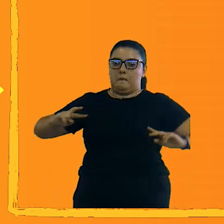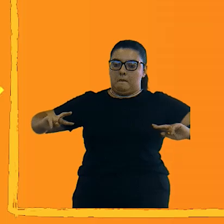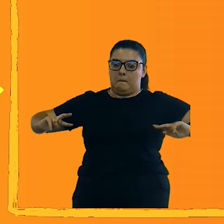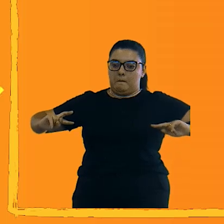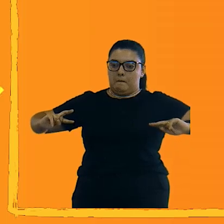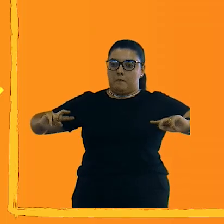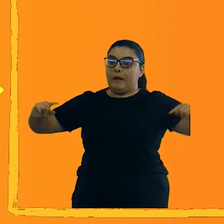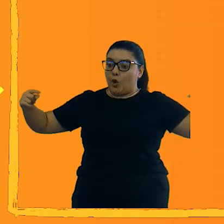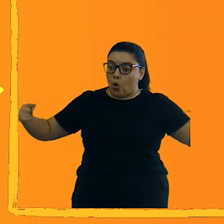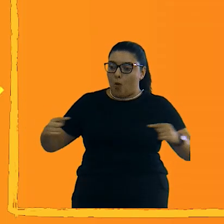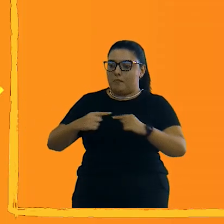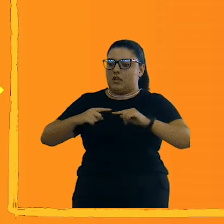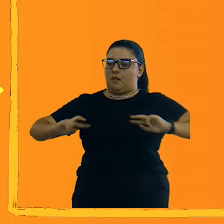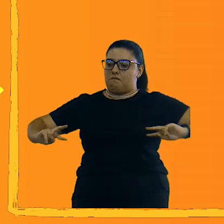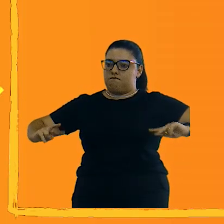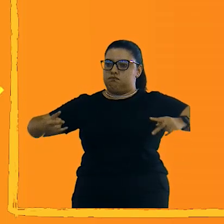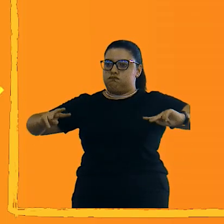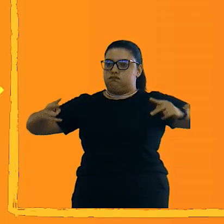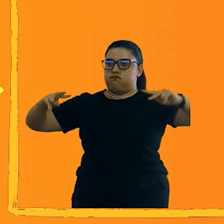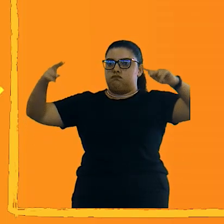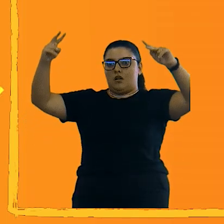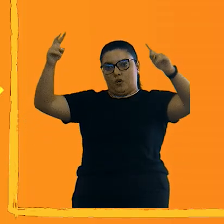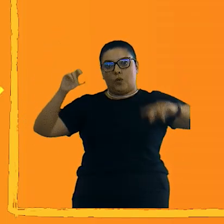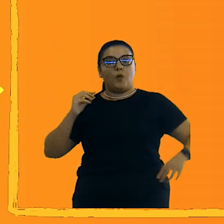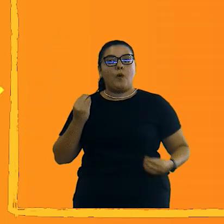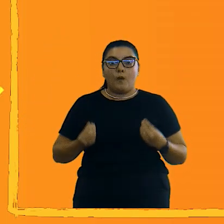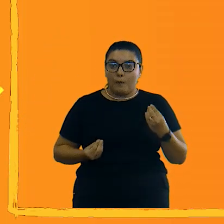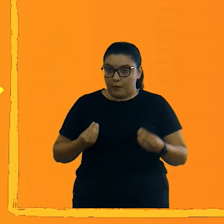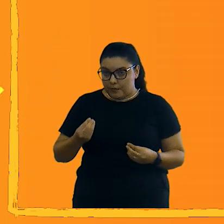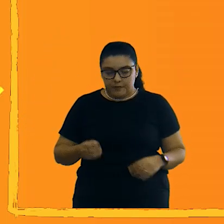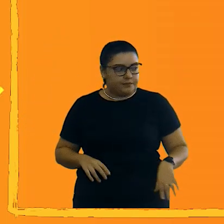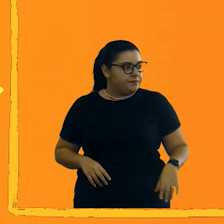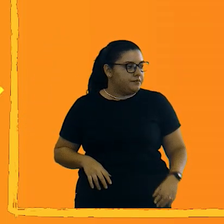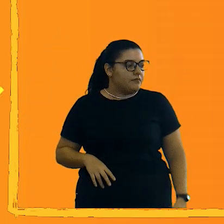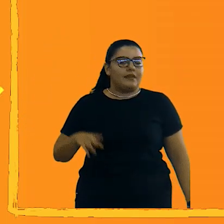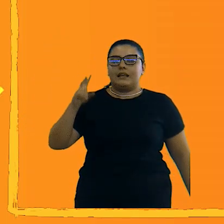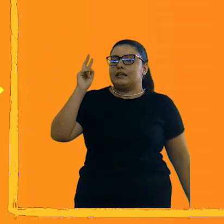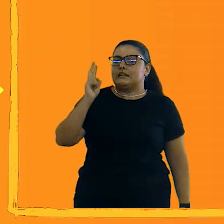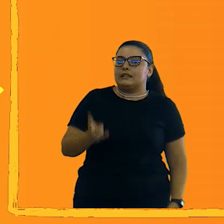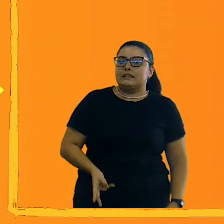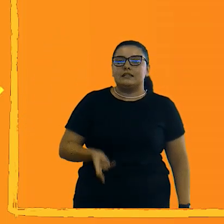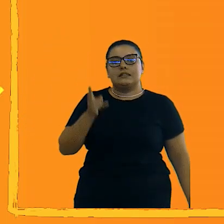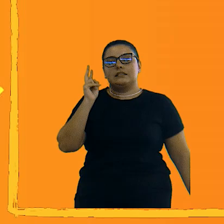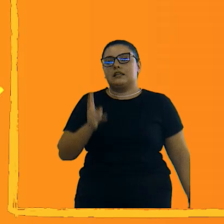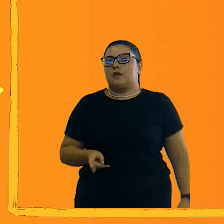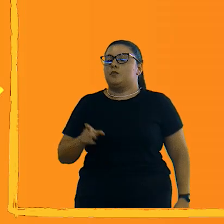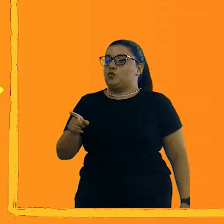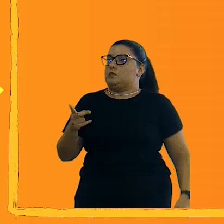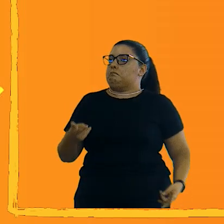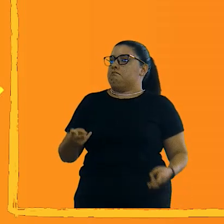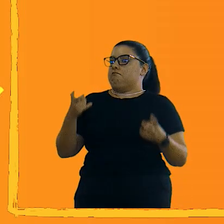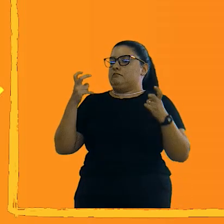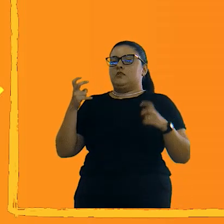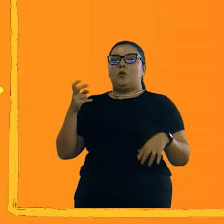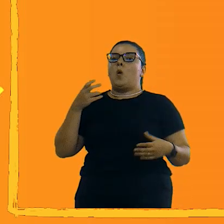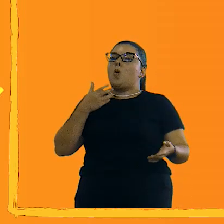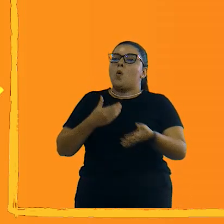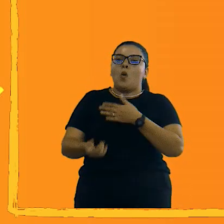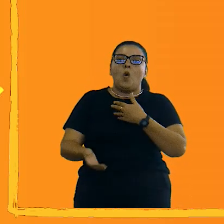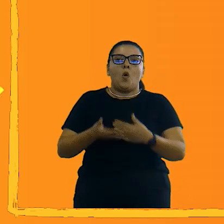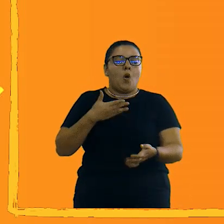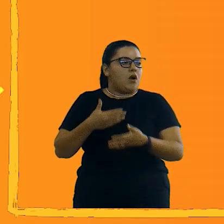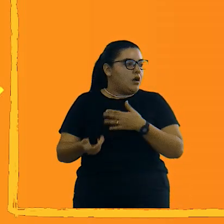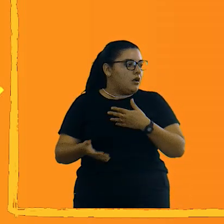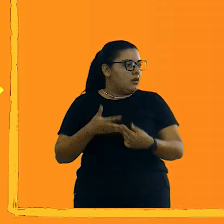proporcionais ela é assim ó Toda vez que você vê duas